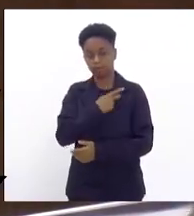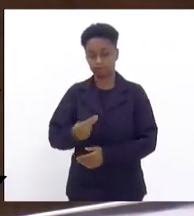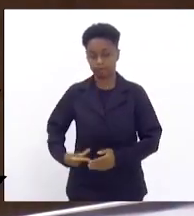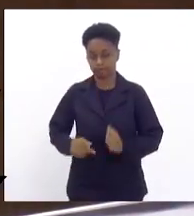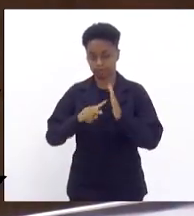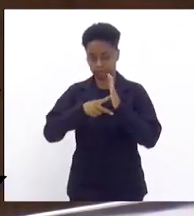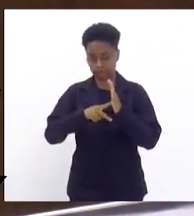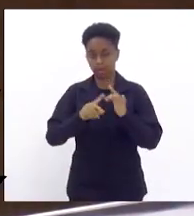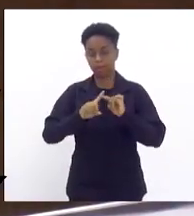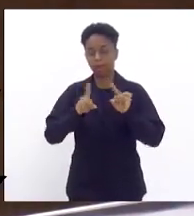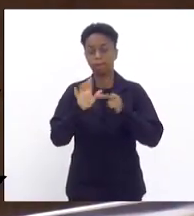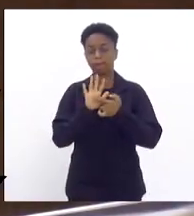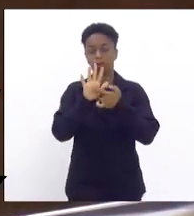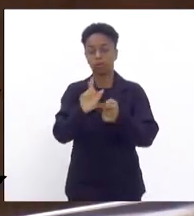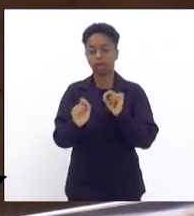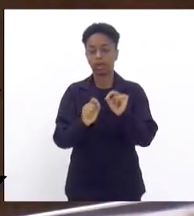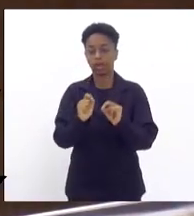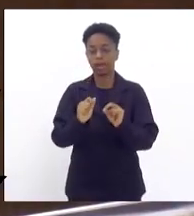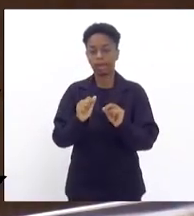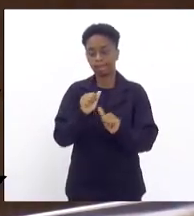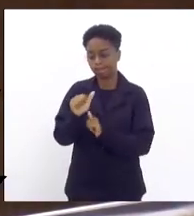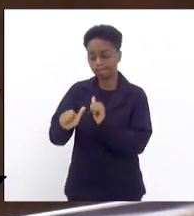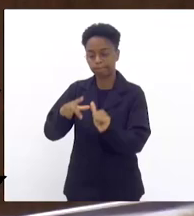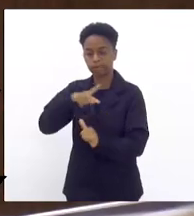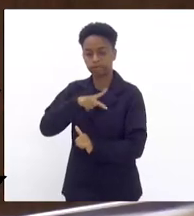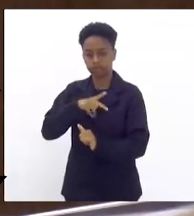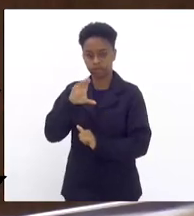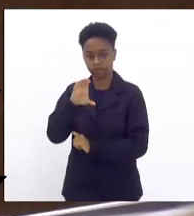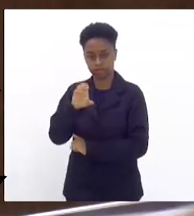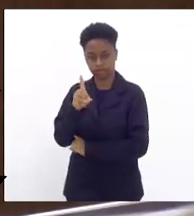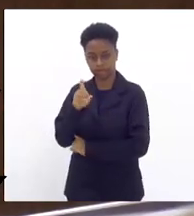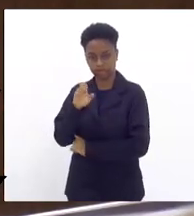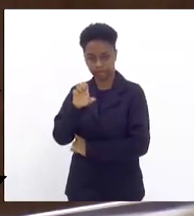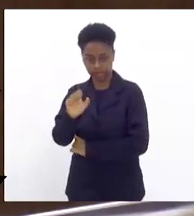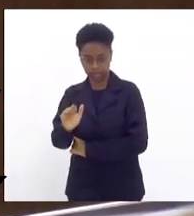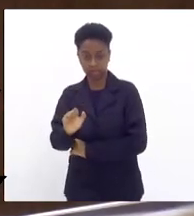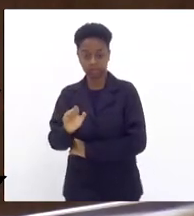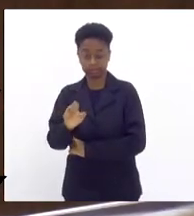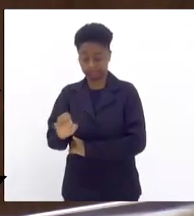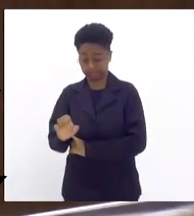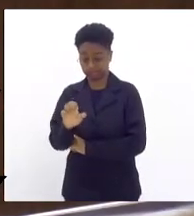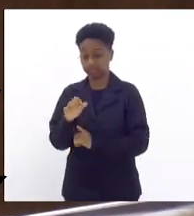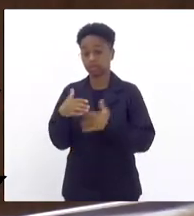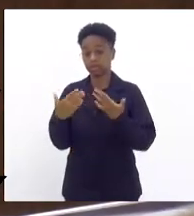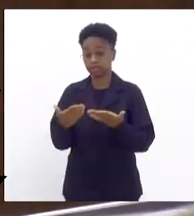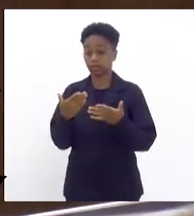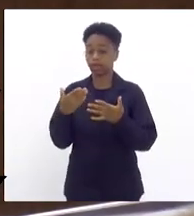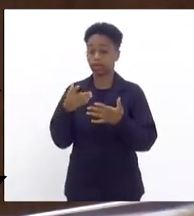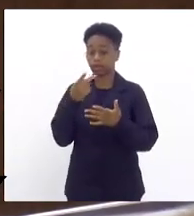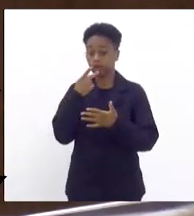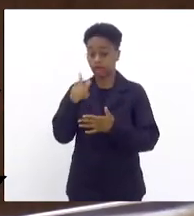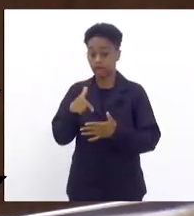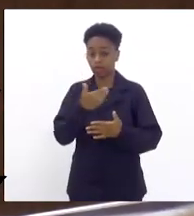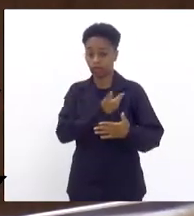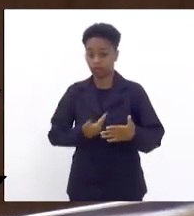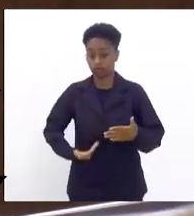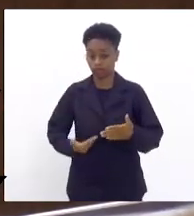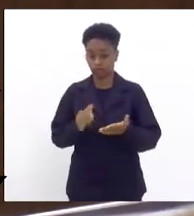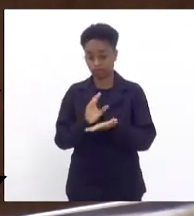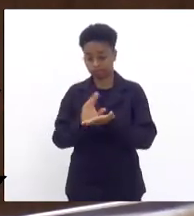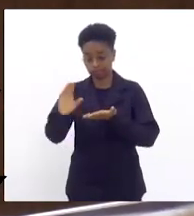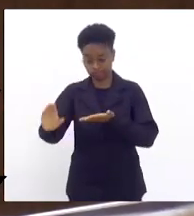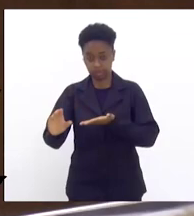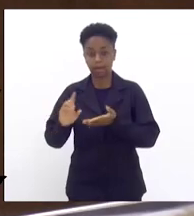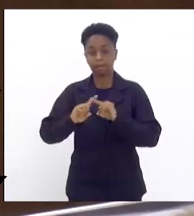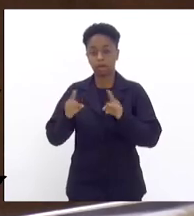essa privatização da SEDAI, até o companheiro diz que é contra, mas pede para o governo investir no que ele é contra a privatização, a SEDAI é uma maravilha em